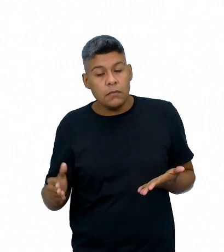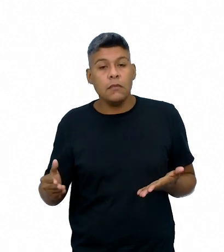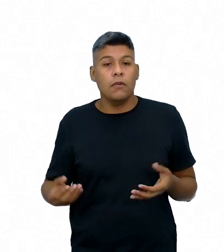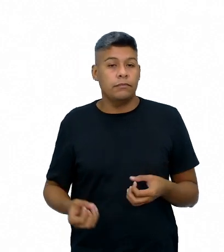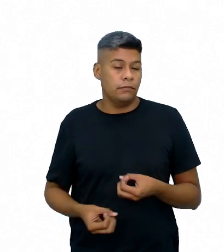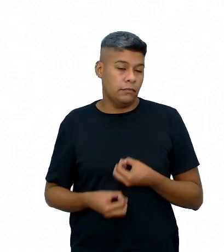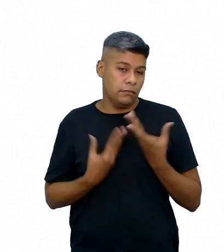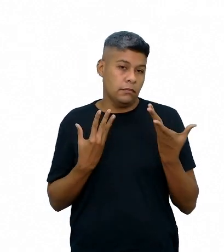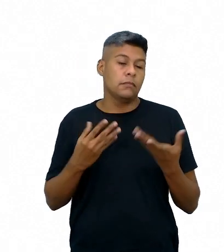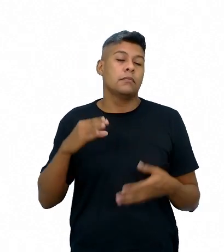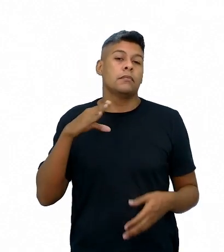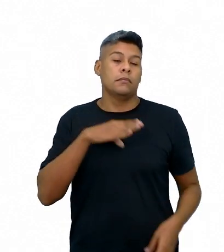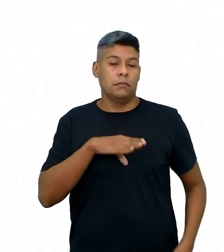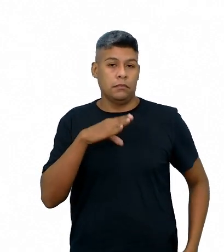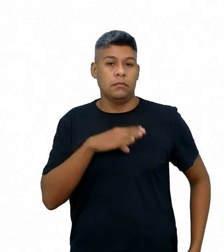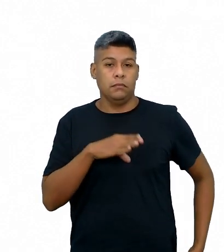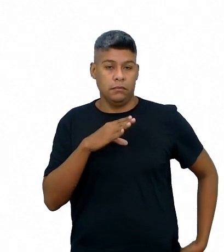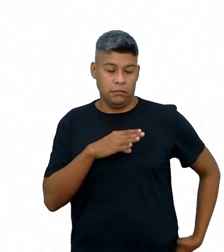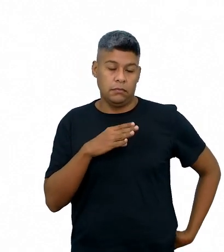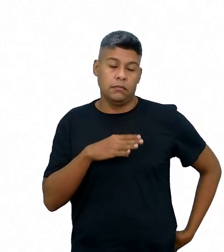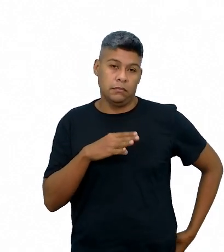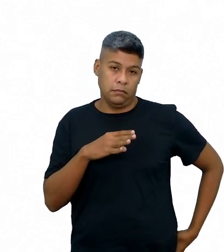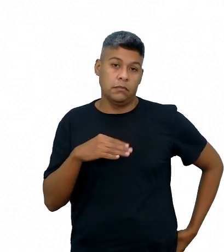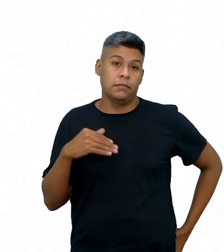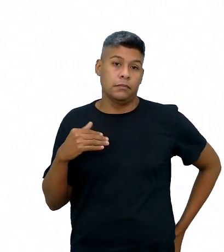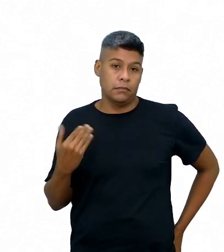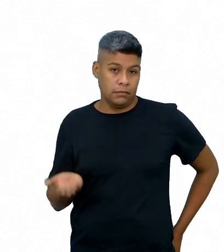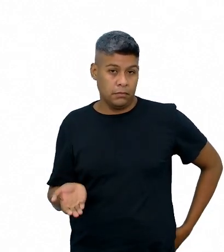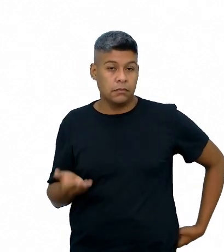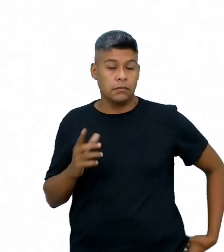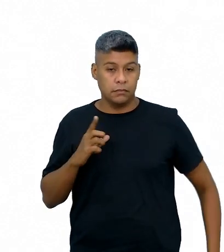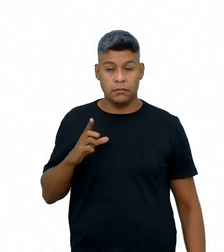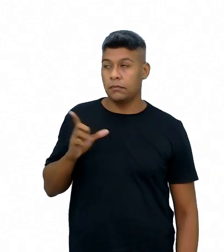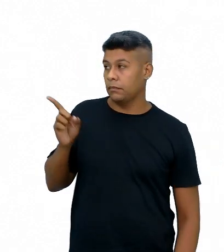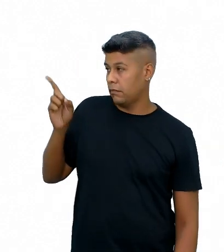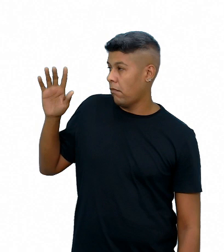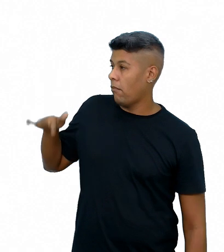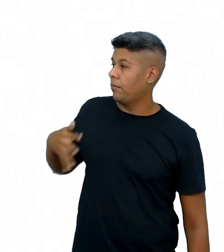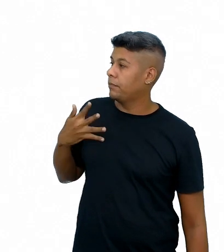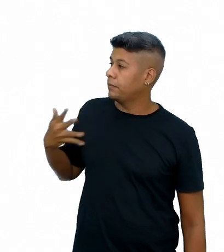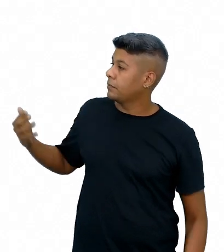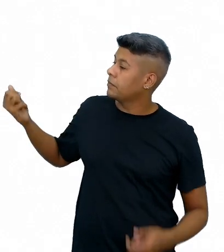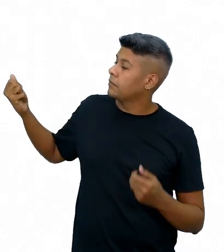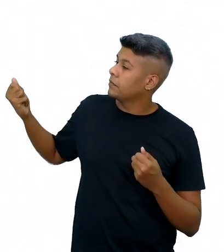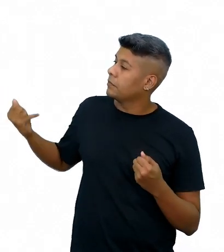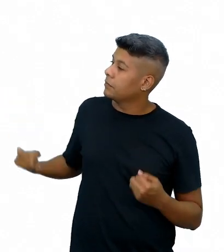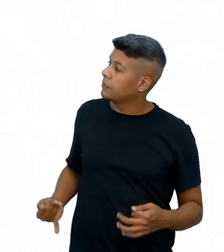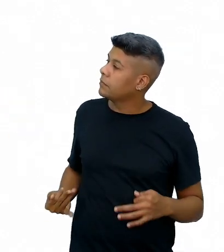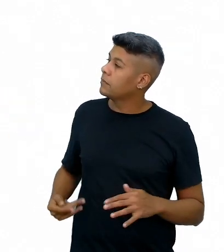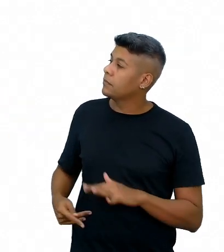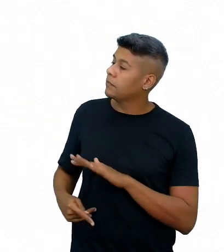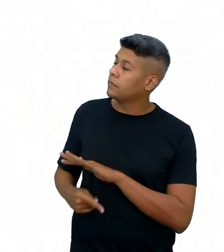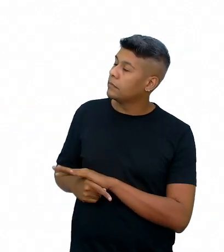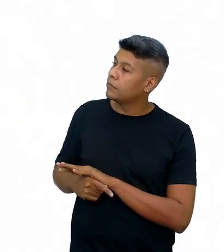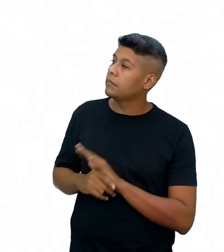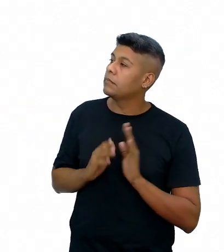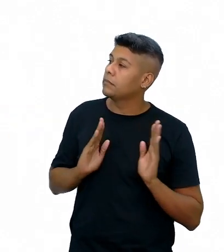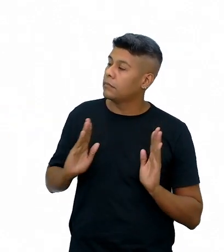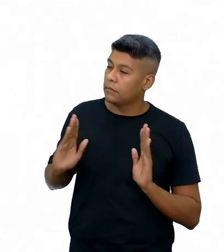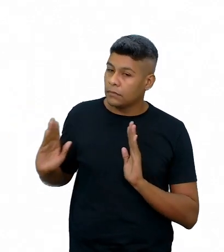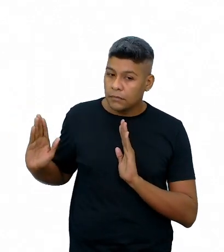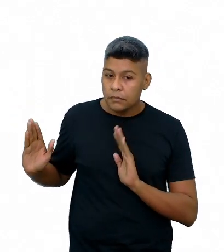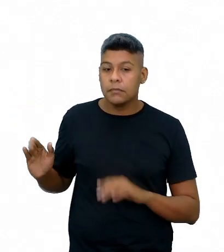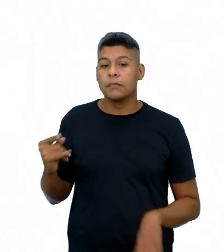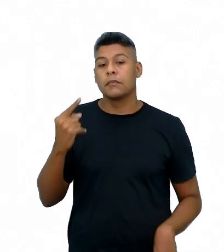enunciativo-discursiva em língua portuguesa. Então, aqui nós temos um quadro explicativo, passar por ele, comentar